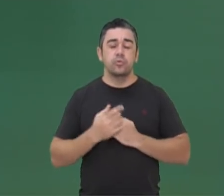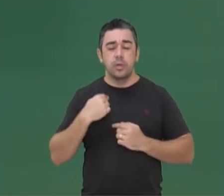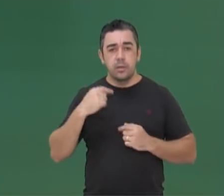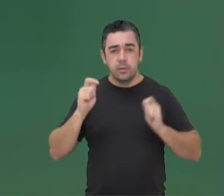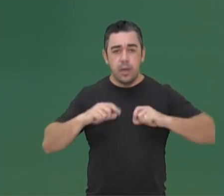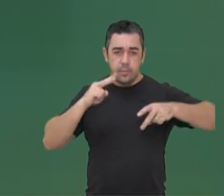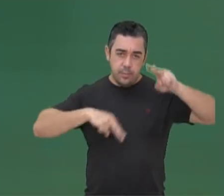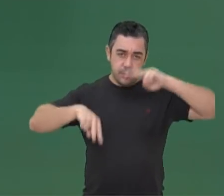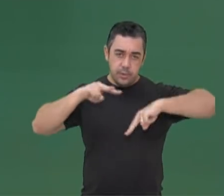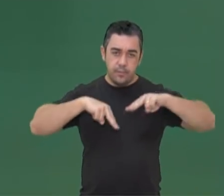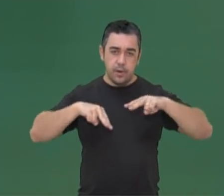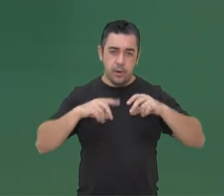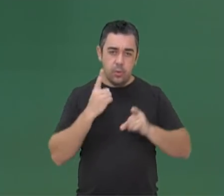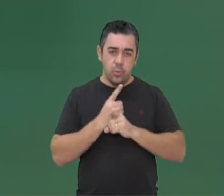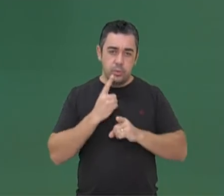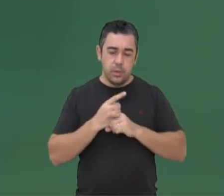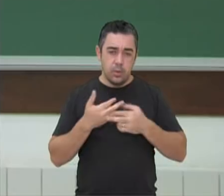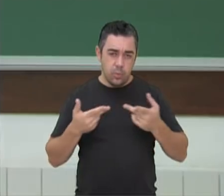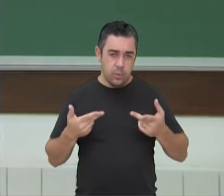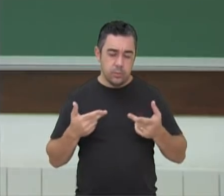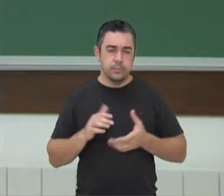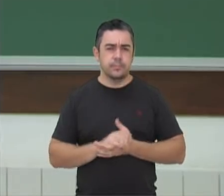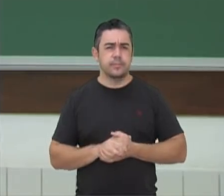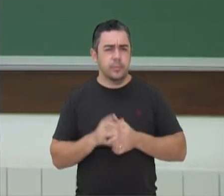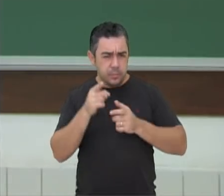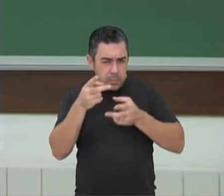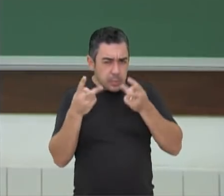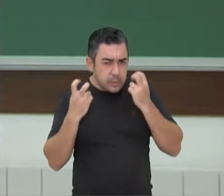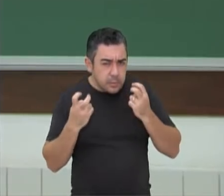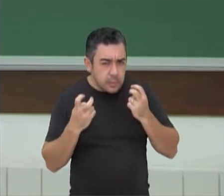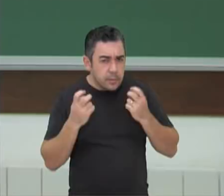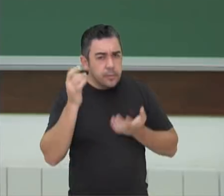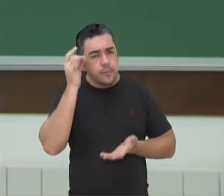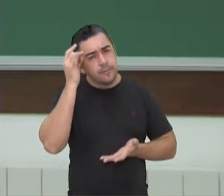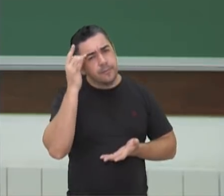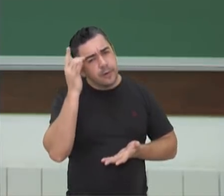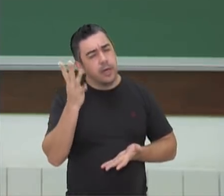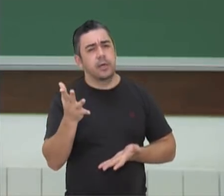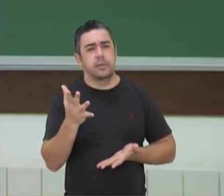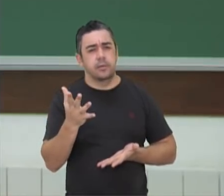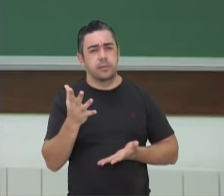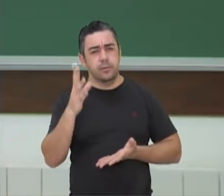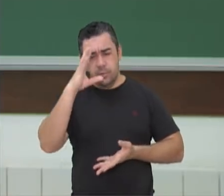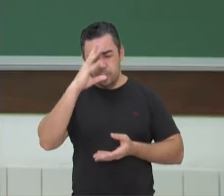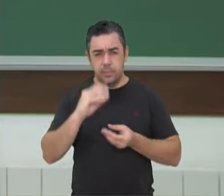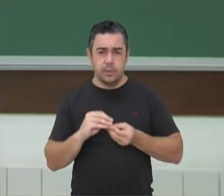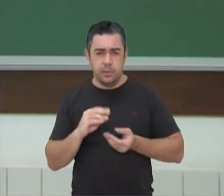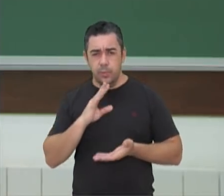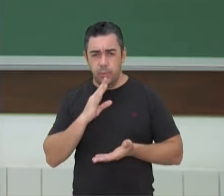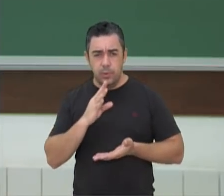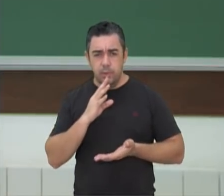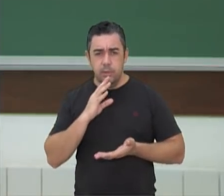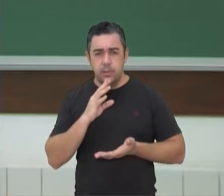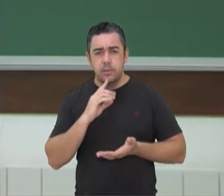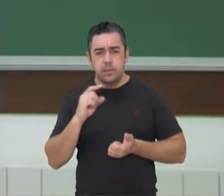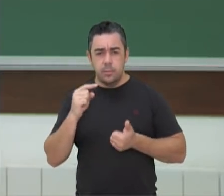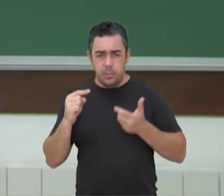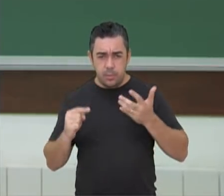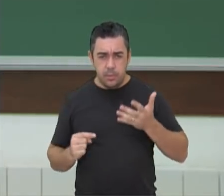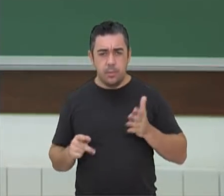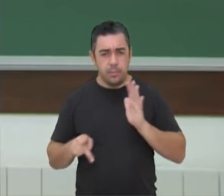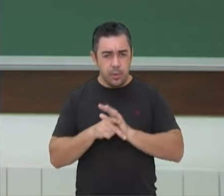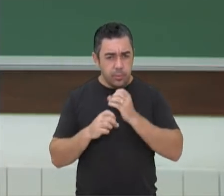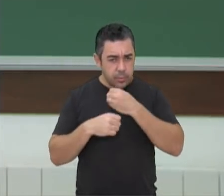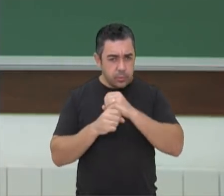a observar esse objeto. Perceberam? Muito fácil compreender e conhecer as partes do microscópio.